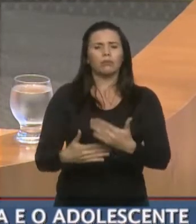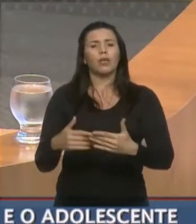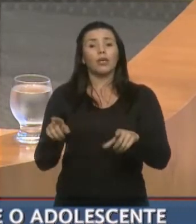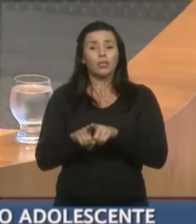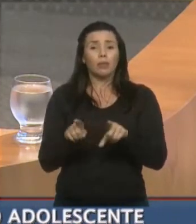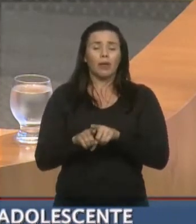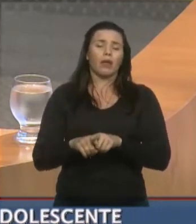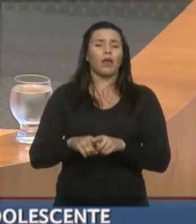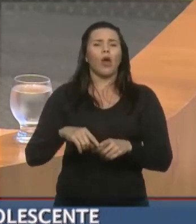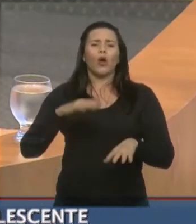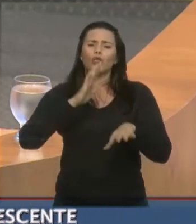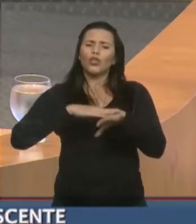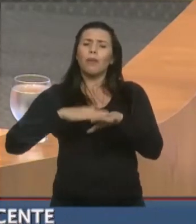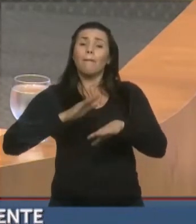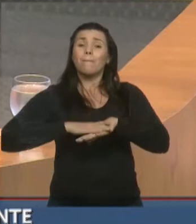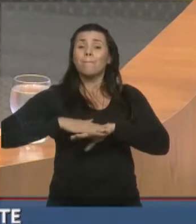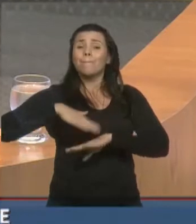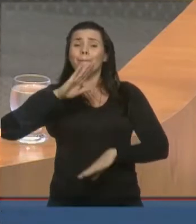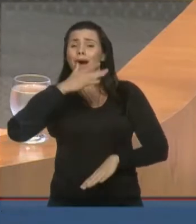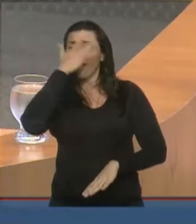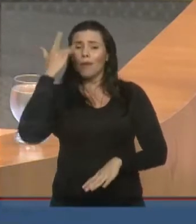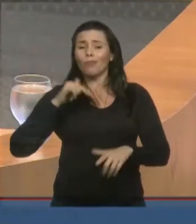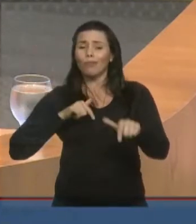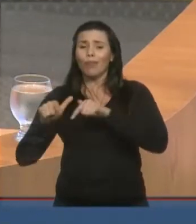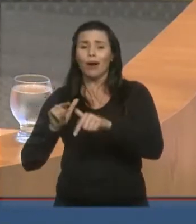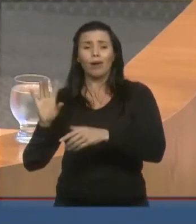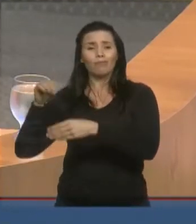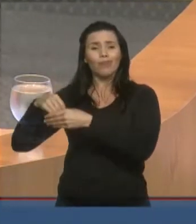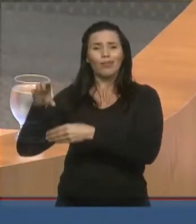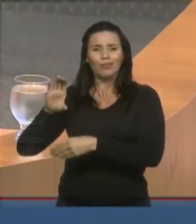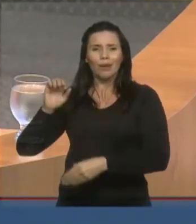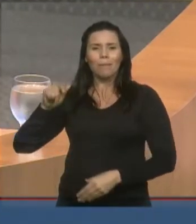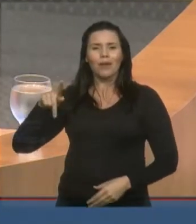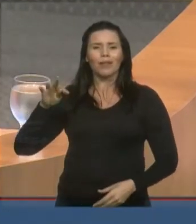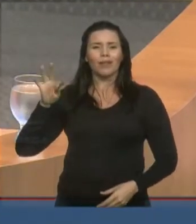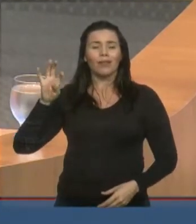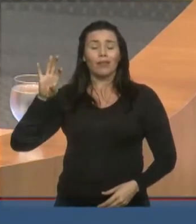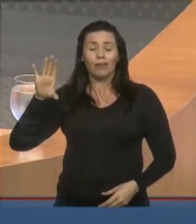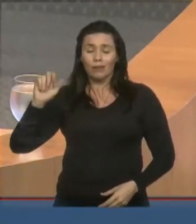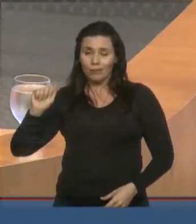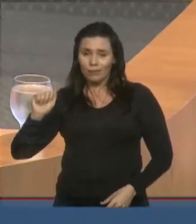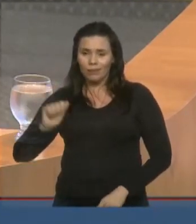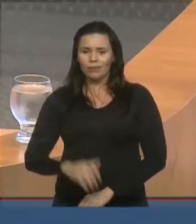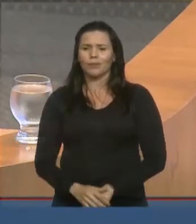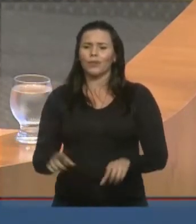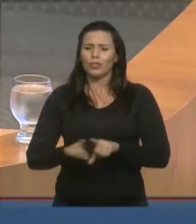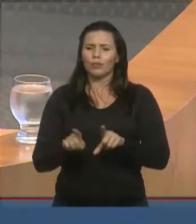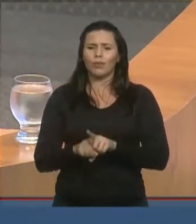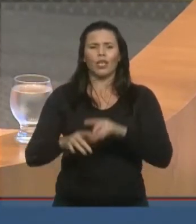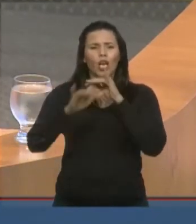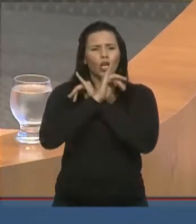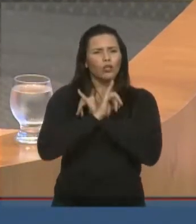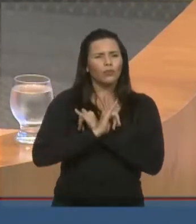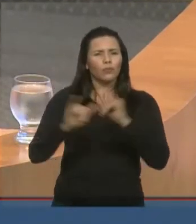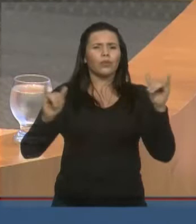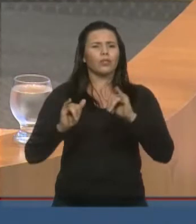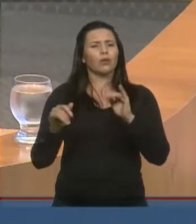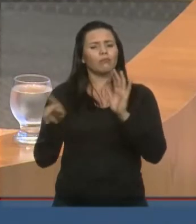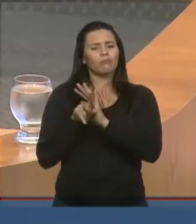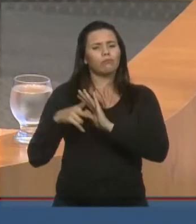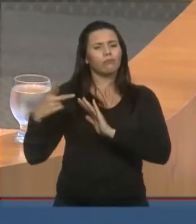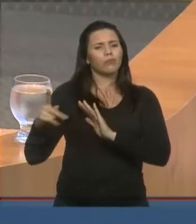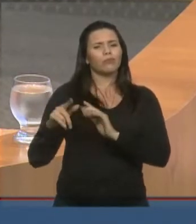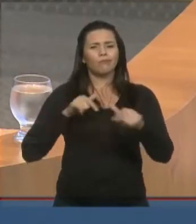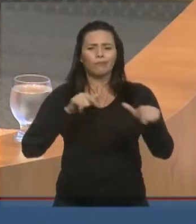possibilidade de funcionamento em tempo integral e ampla divulgação dos trabalhos realizados, visando-se com isso